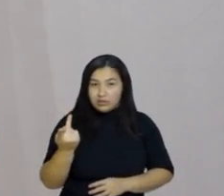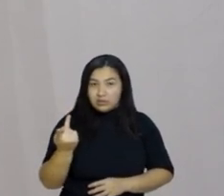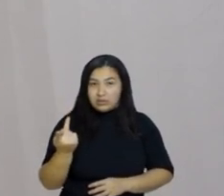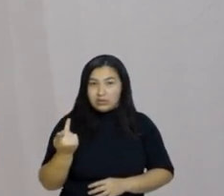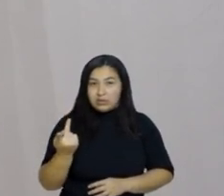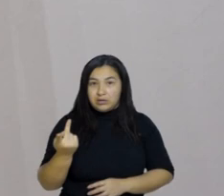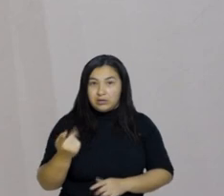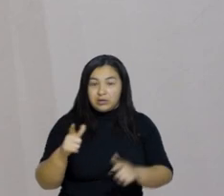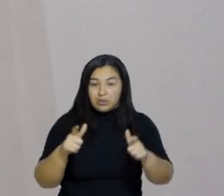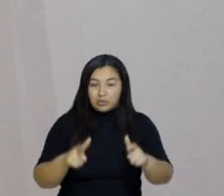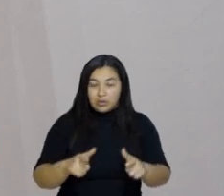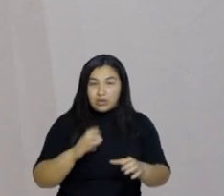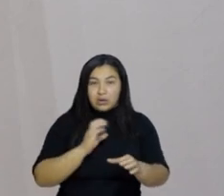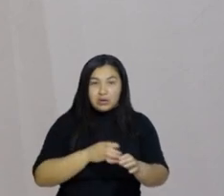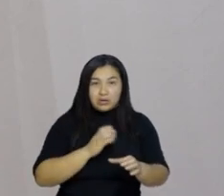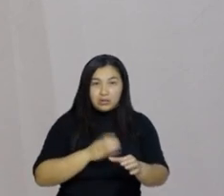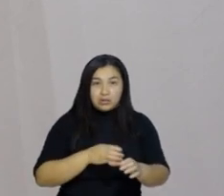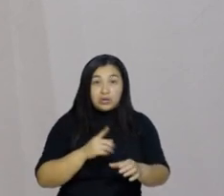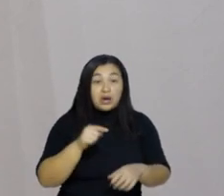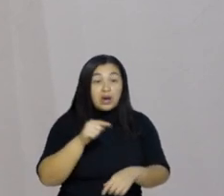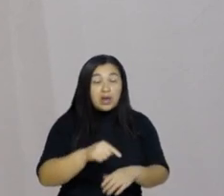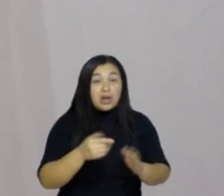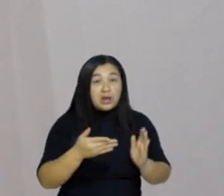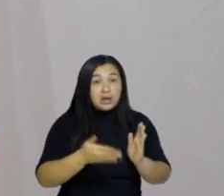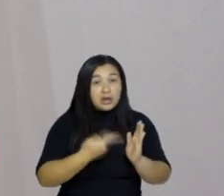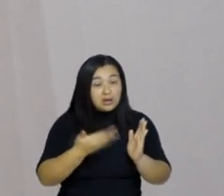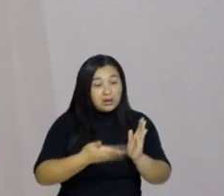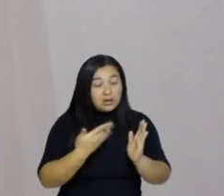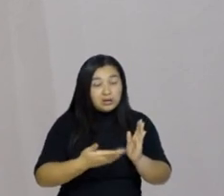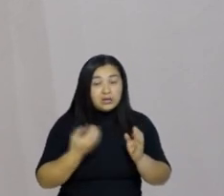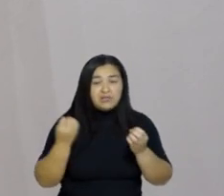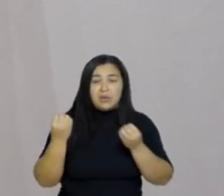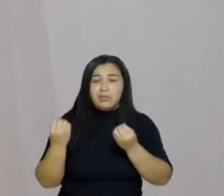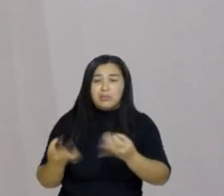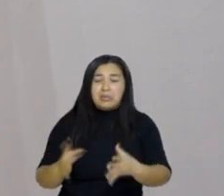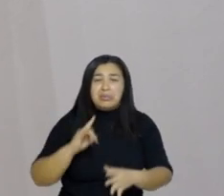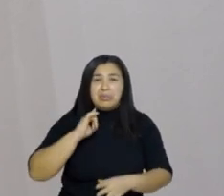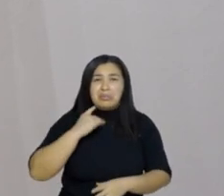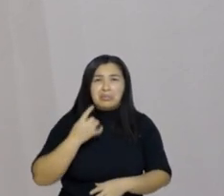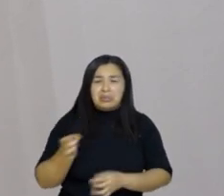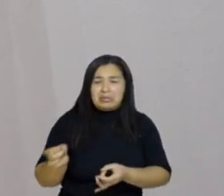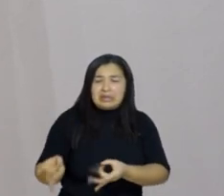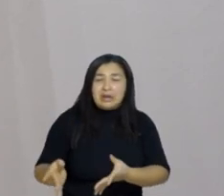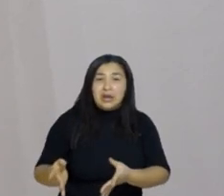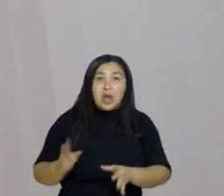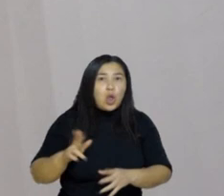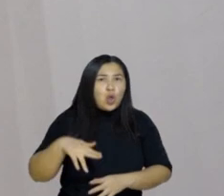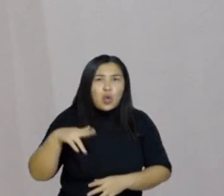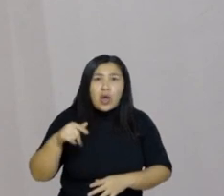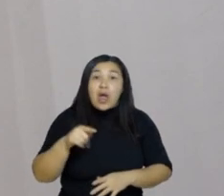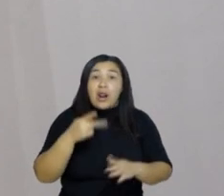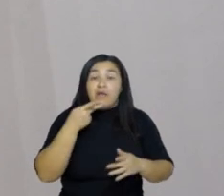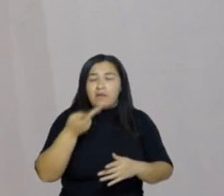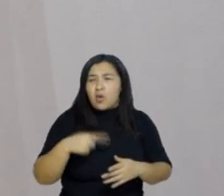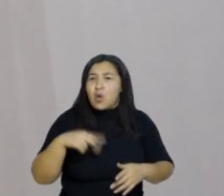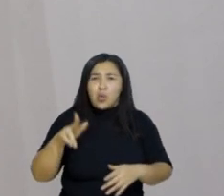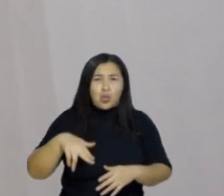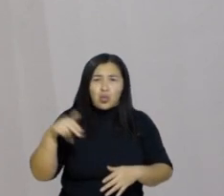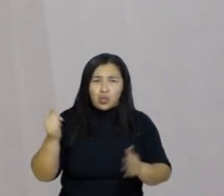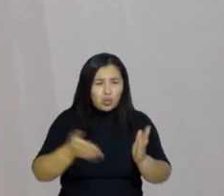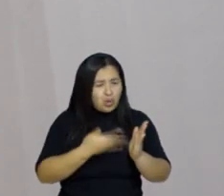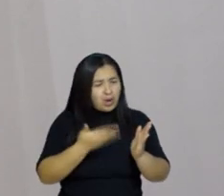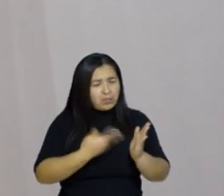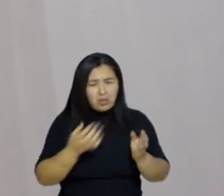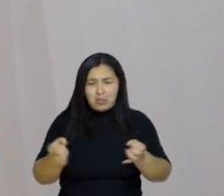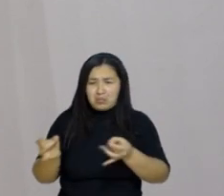lá em Canoinhas. Ela jogou o livro no lixo. Eu jamais jogaria um livro no lixo, disse ela, mas porcaria